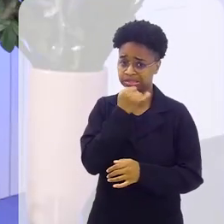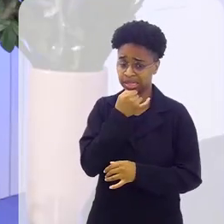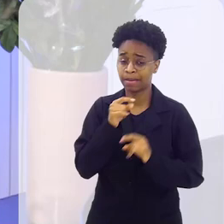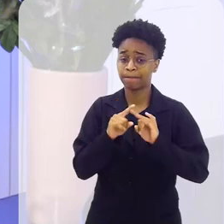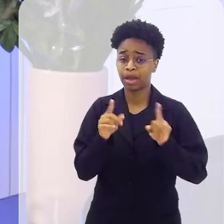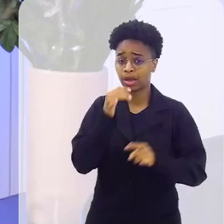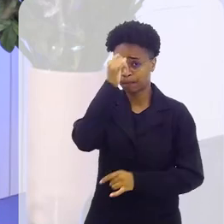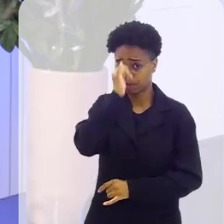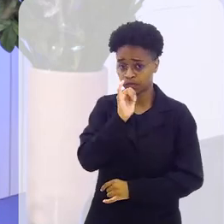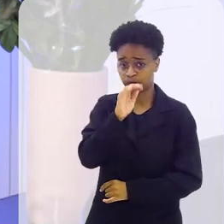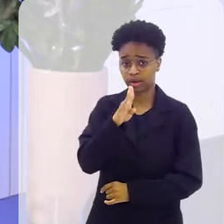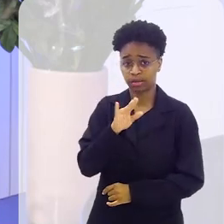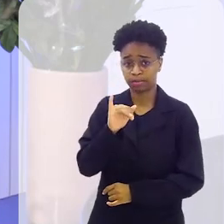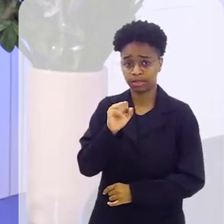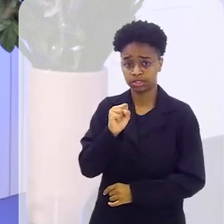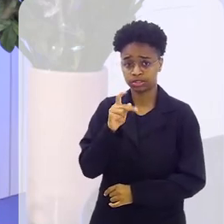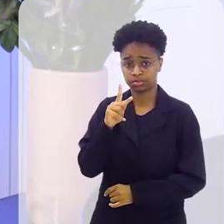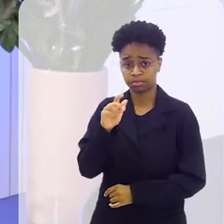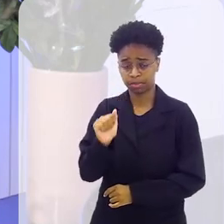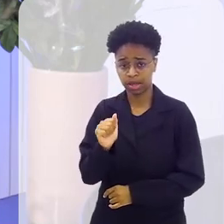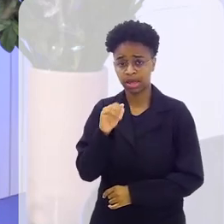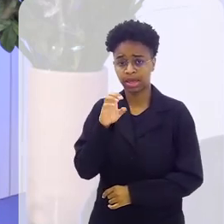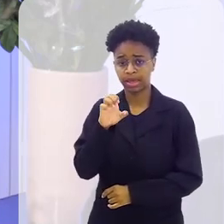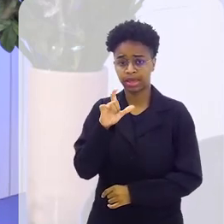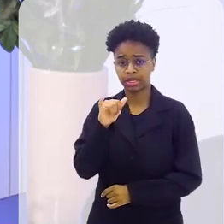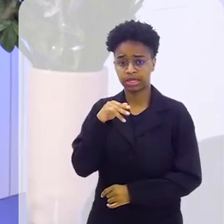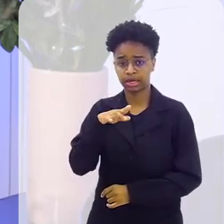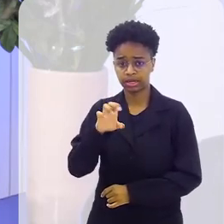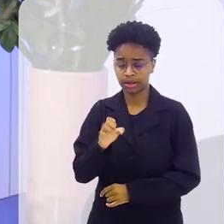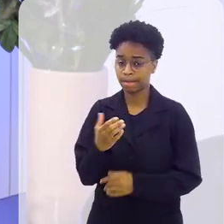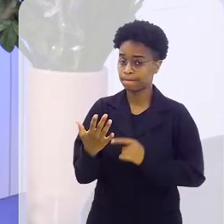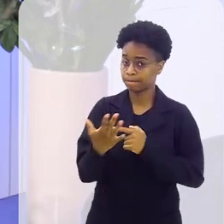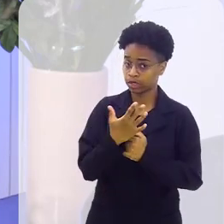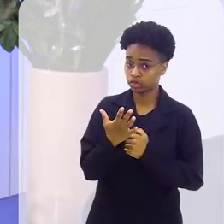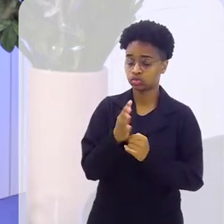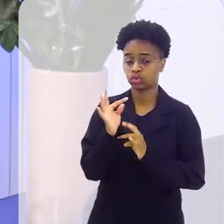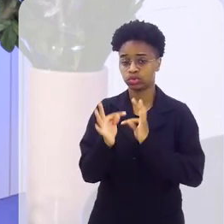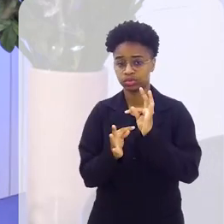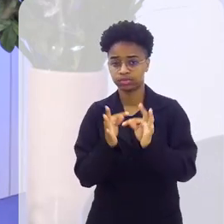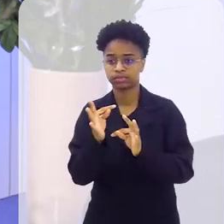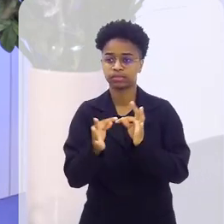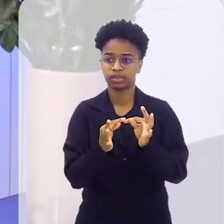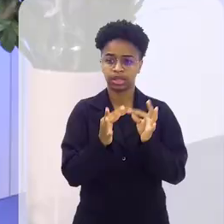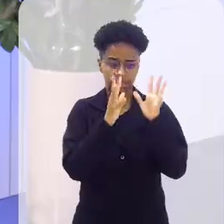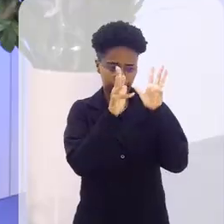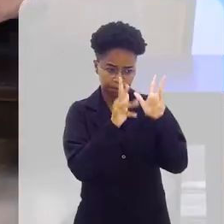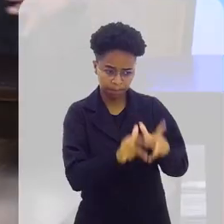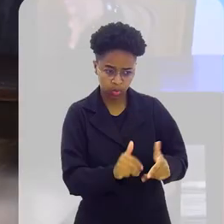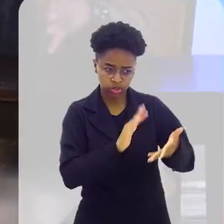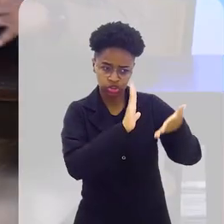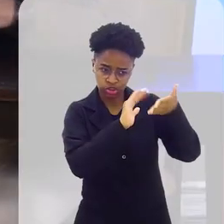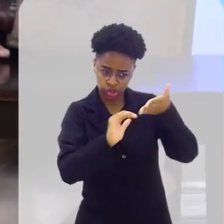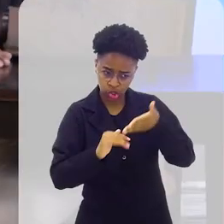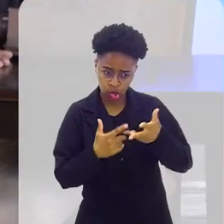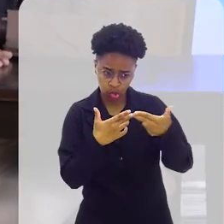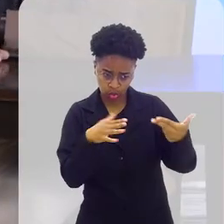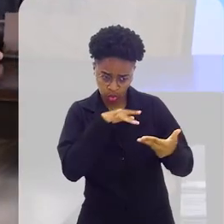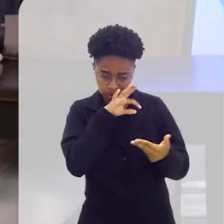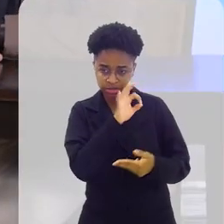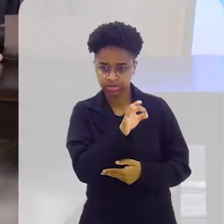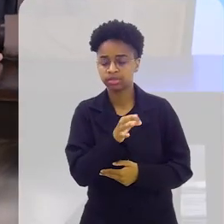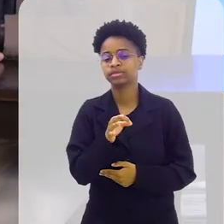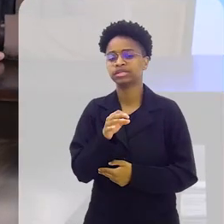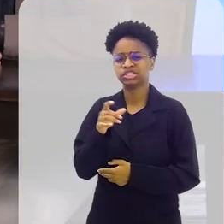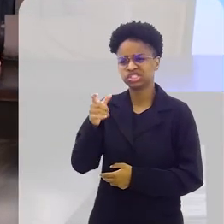a profeta Bispo Eliane França me ajudou ali a me tratar. Deu aquela lavada, tirou todos,